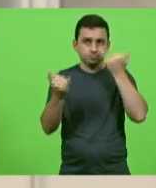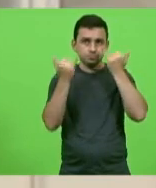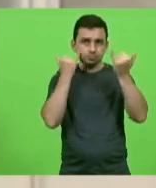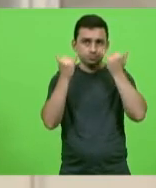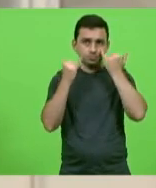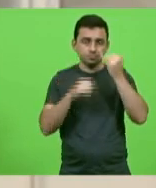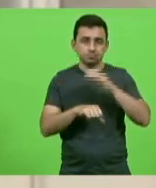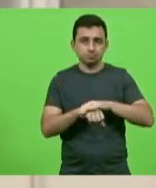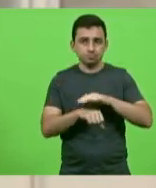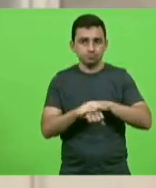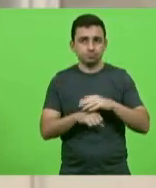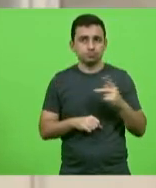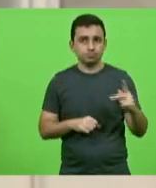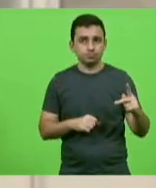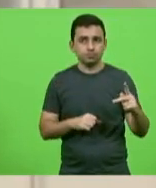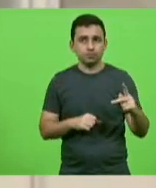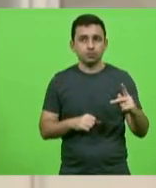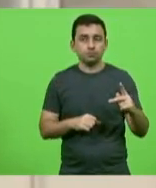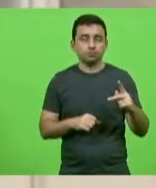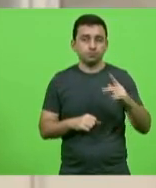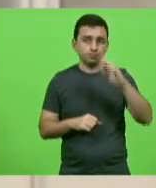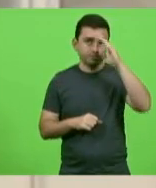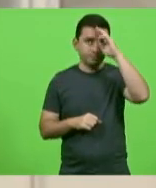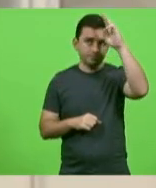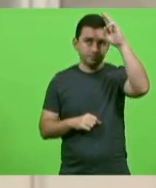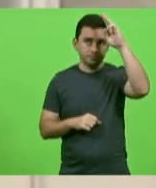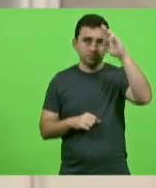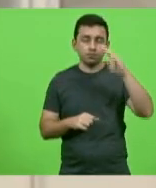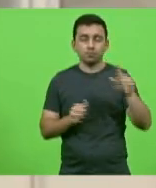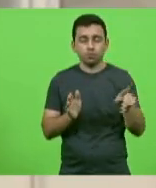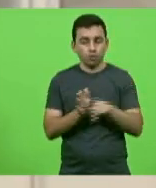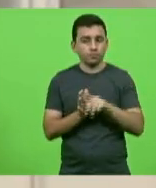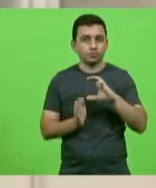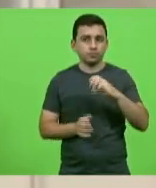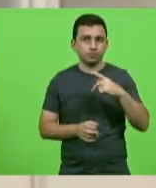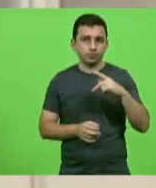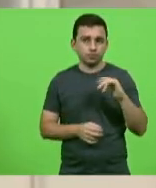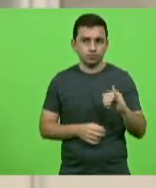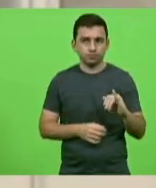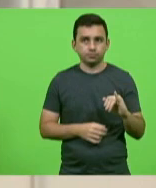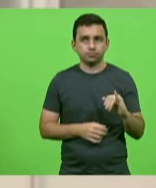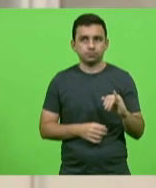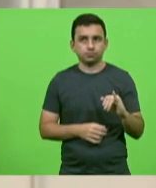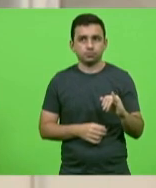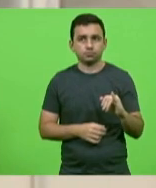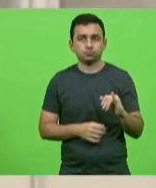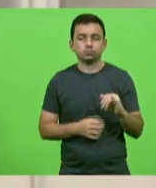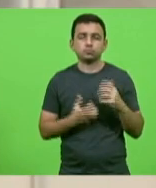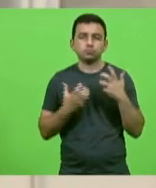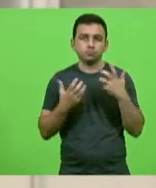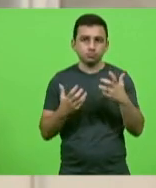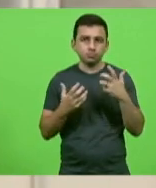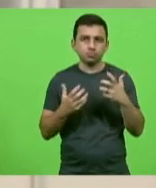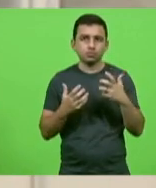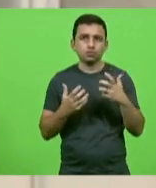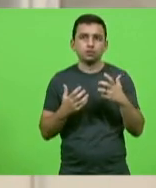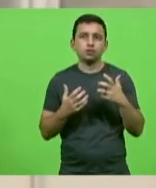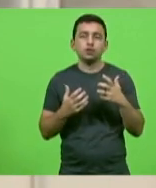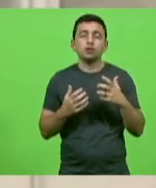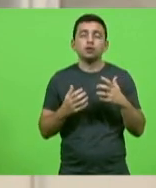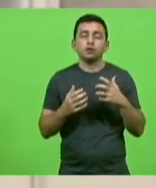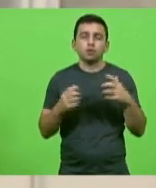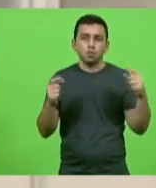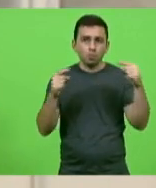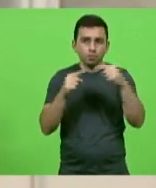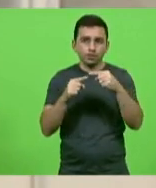informações prestadas pelo senhor Carlos Moisés SOS CPI para o fim de considerar típica a conduta do